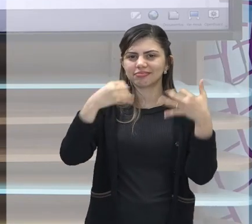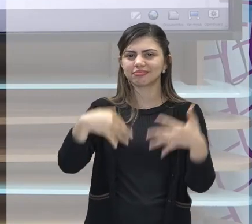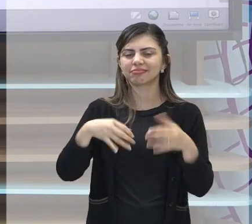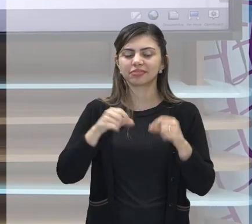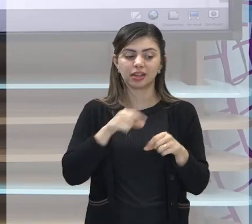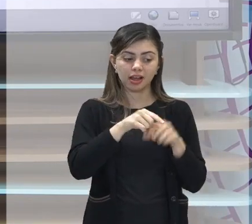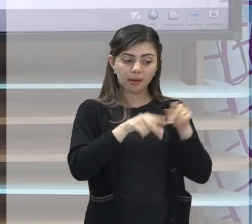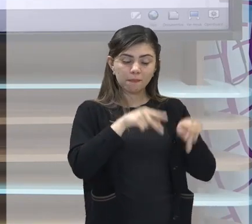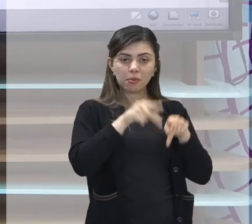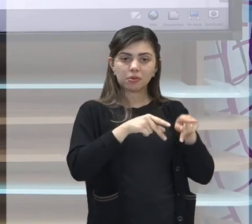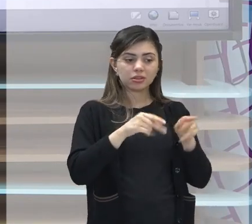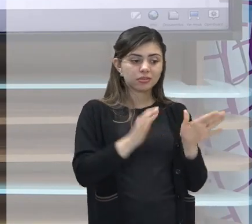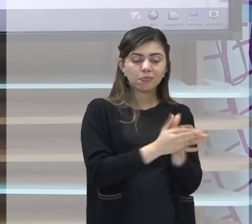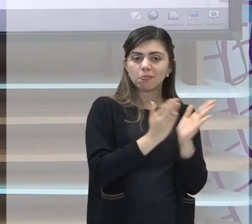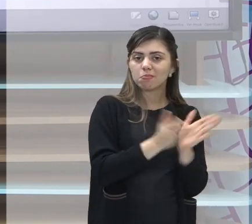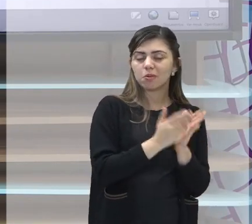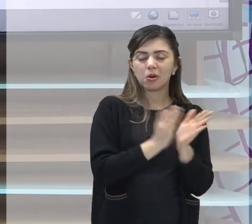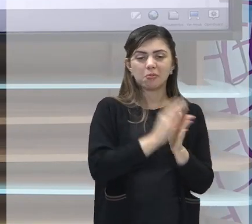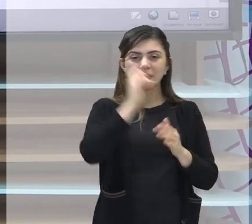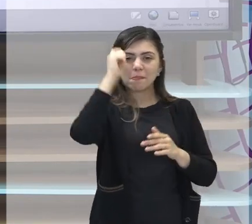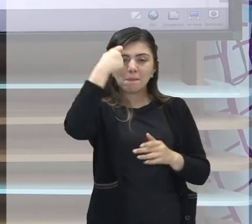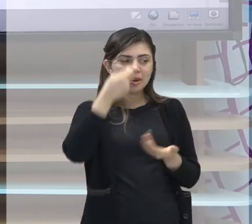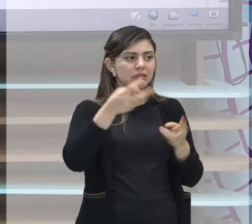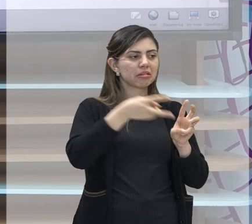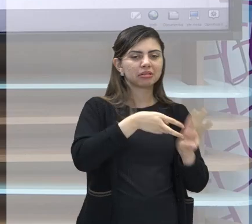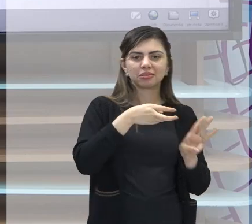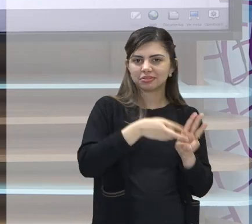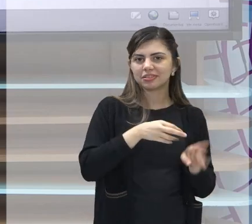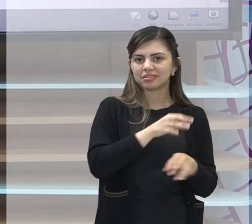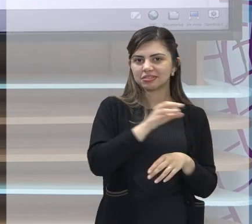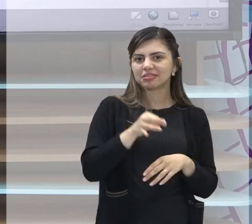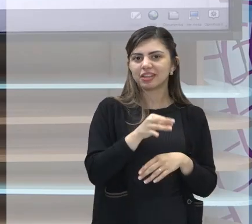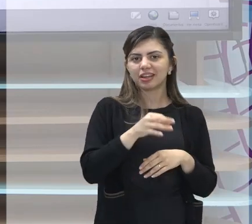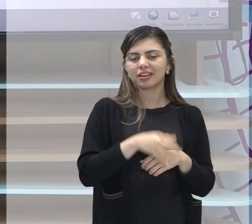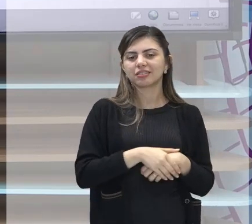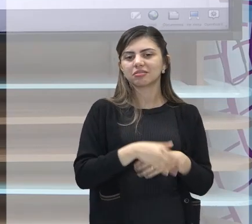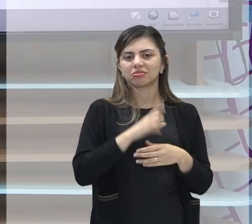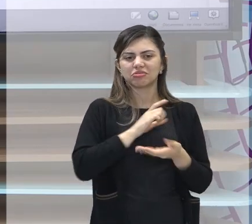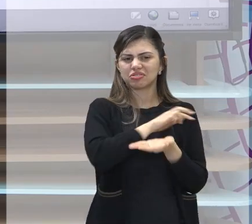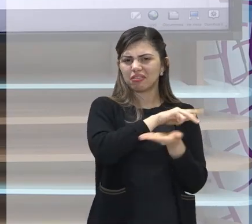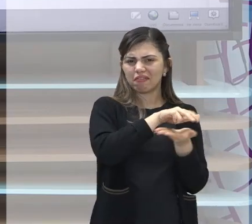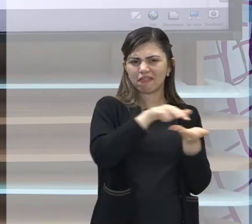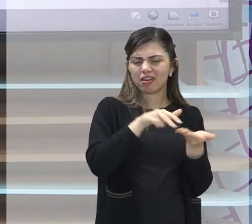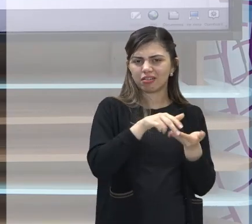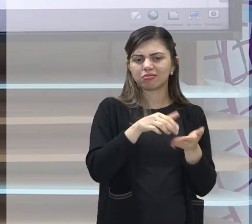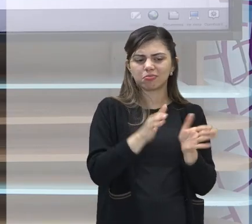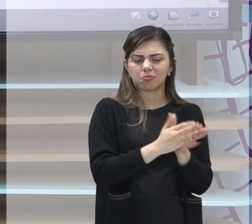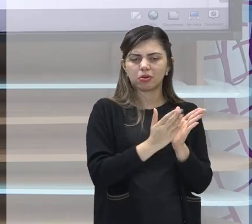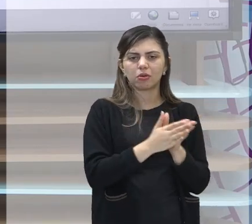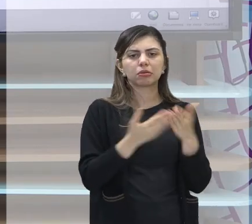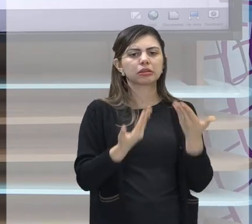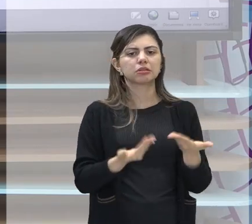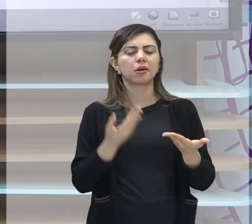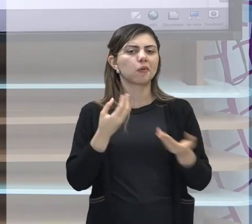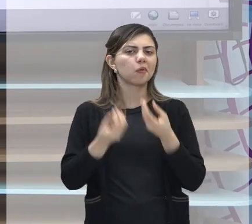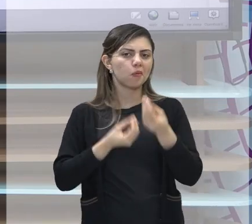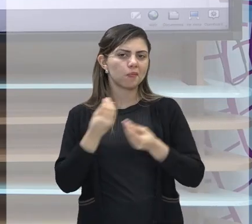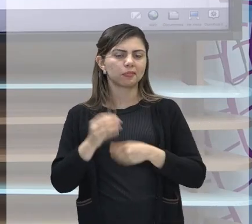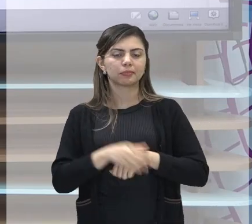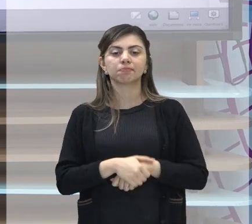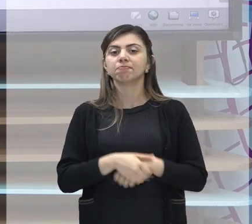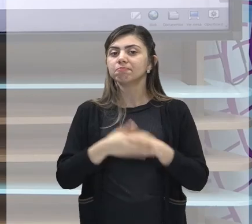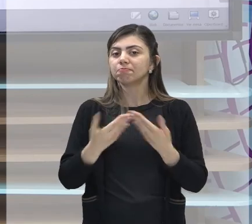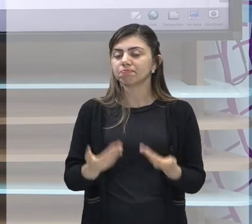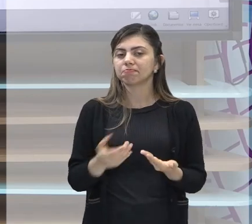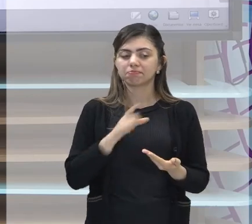parte da população pobre, né? Negros, índios, mamelucos, caboclos. Então você tem